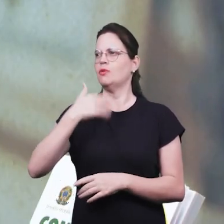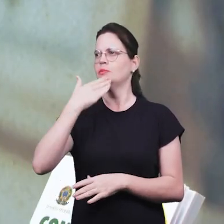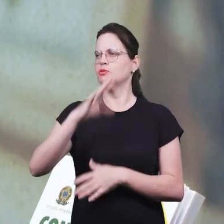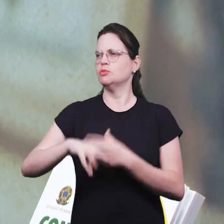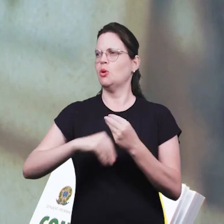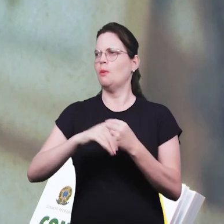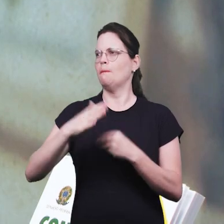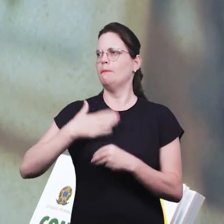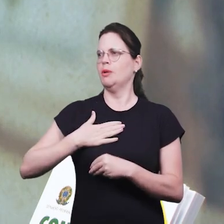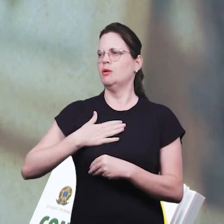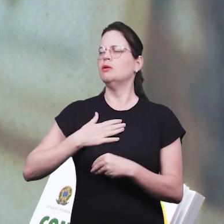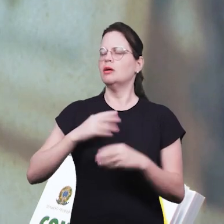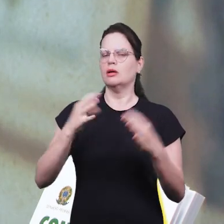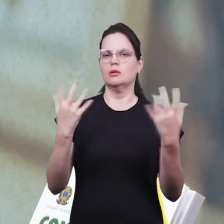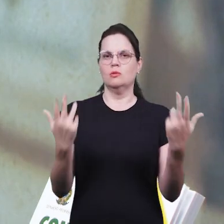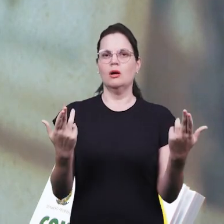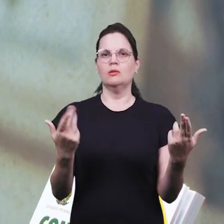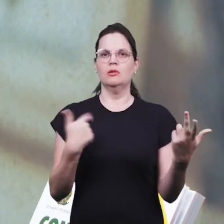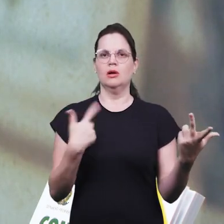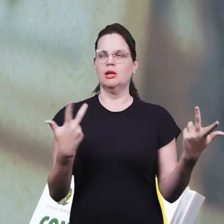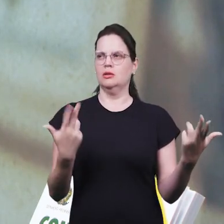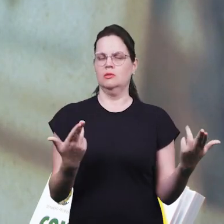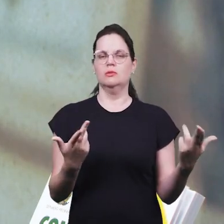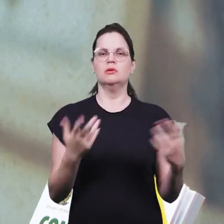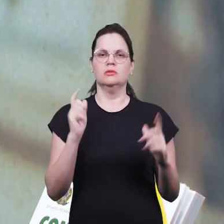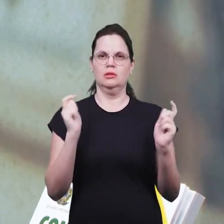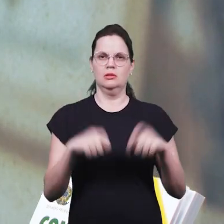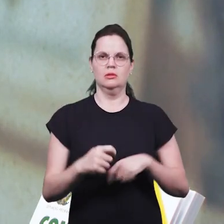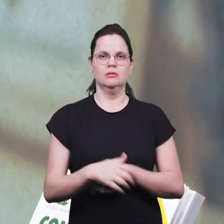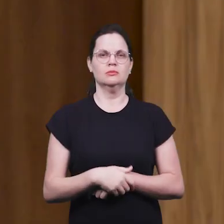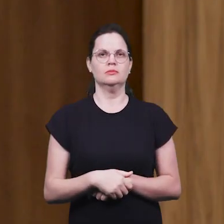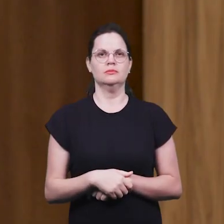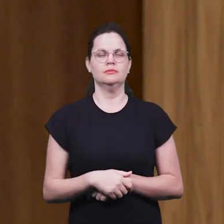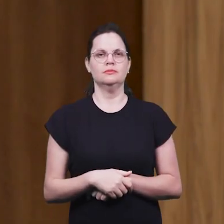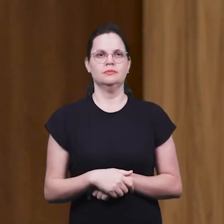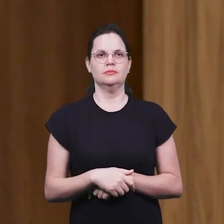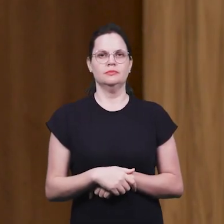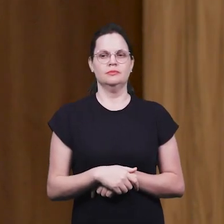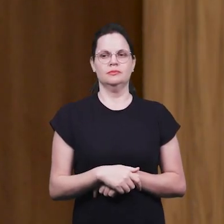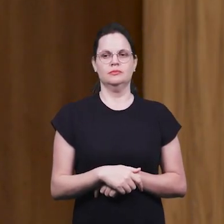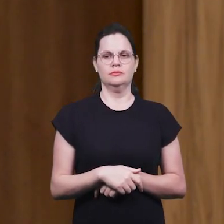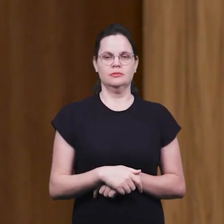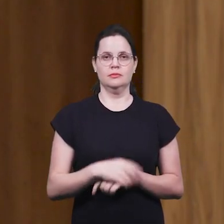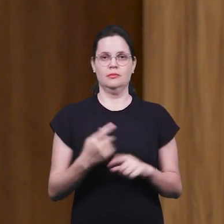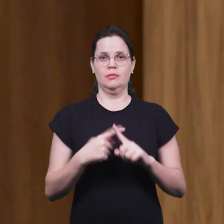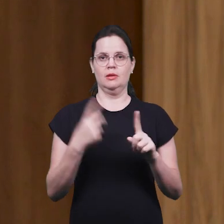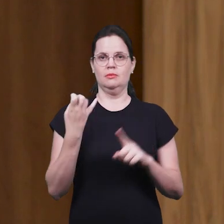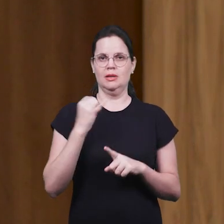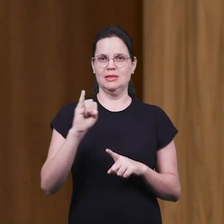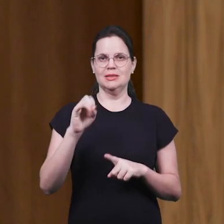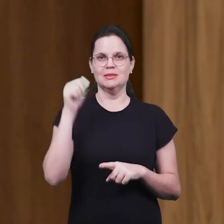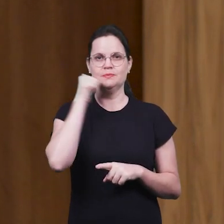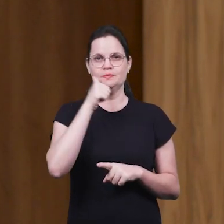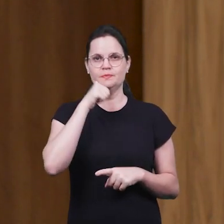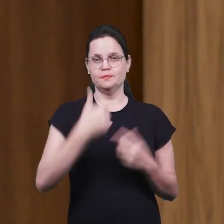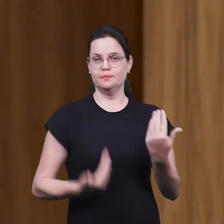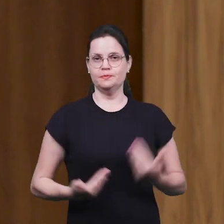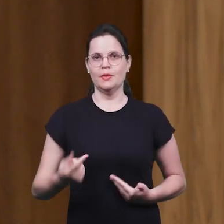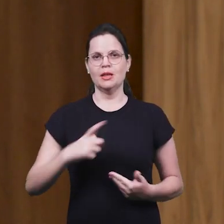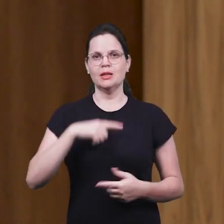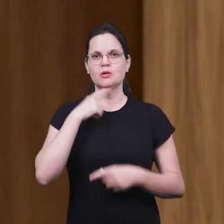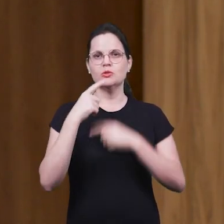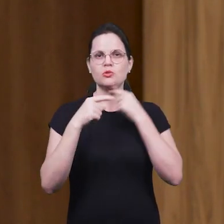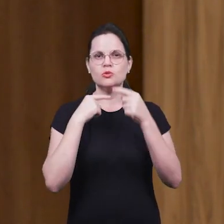faltando para o salário dela ficar equivalente dessa pessoa que recebia mais do que ela. Agora, se essa trabalhadora ela tiver alguma dúvida com relação a